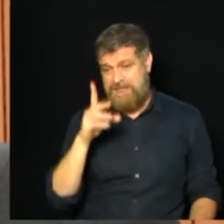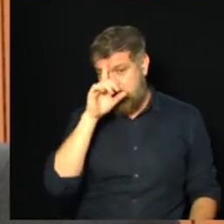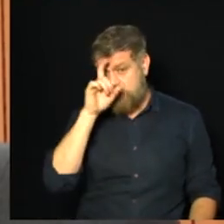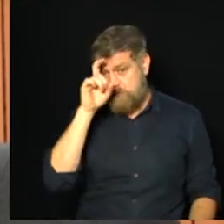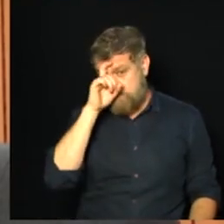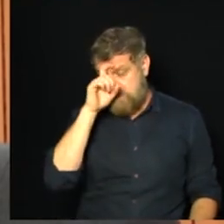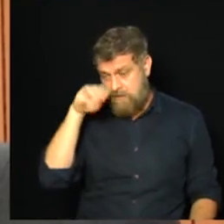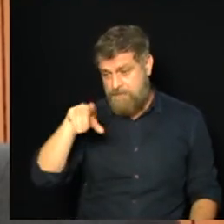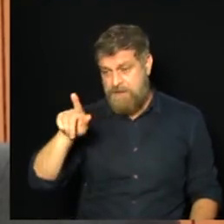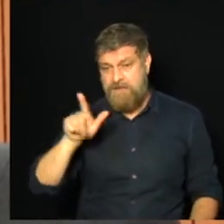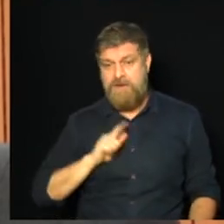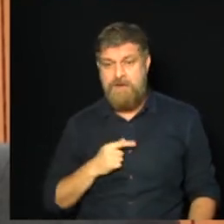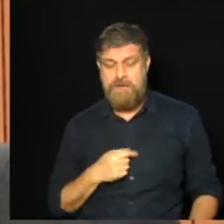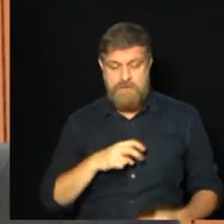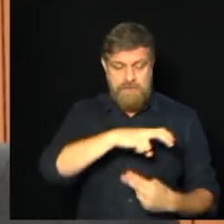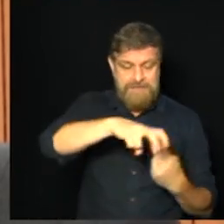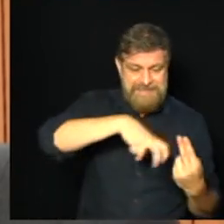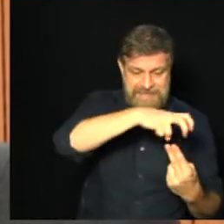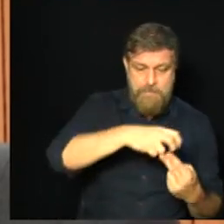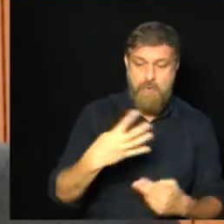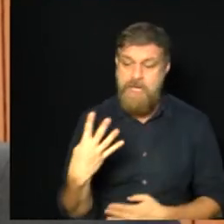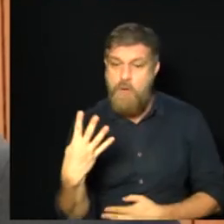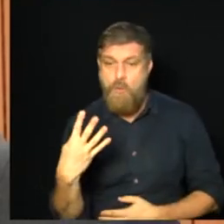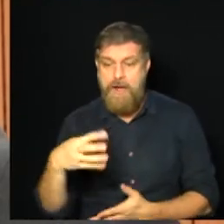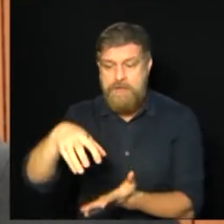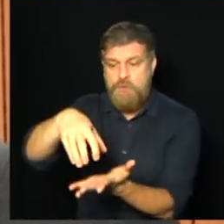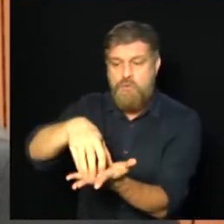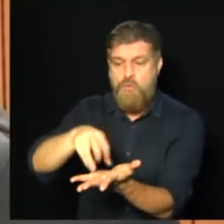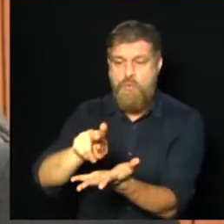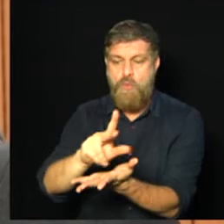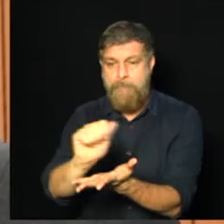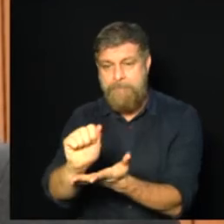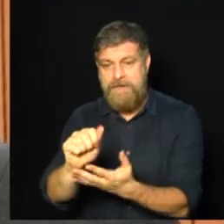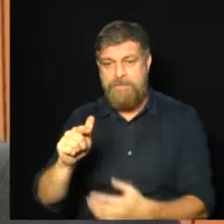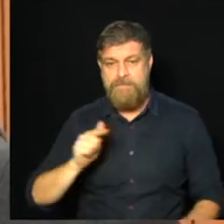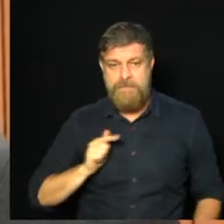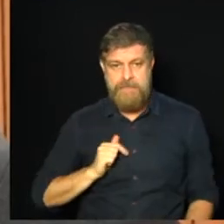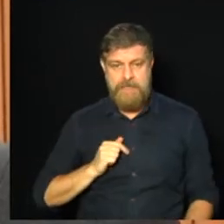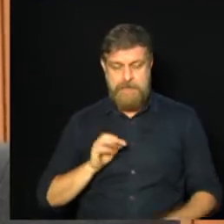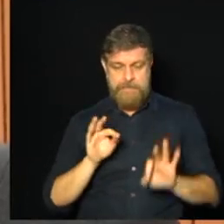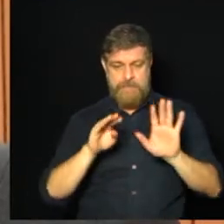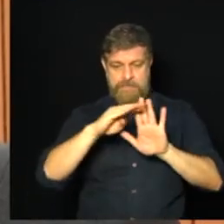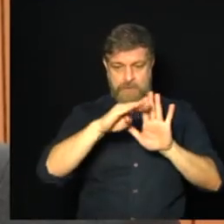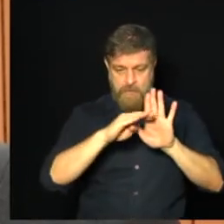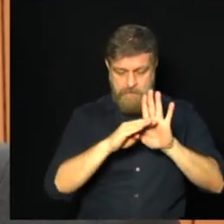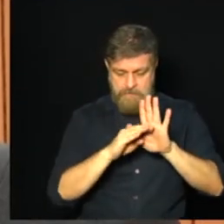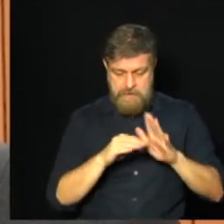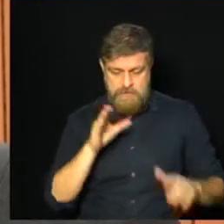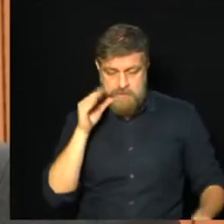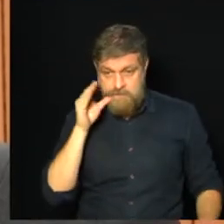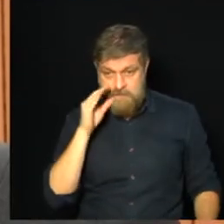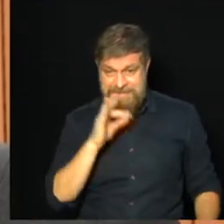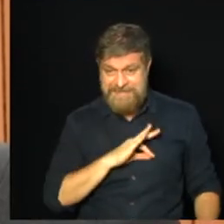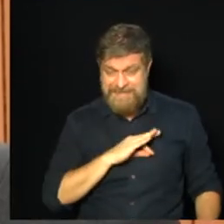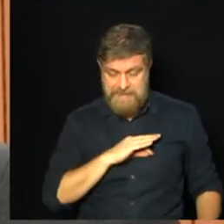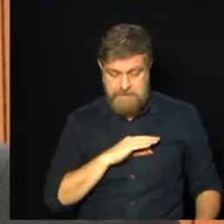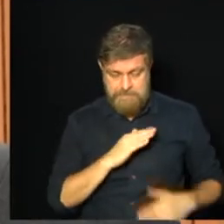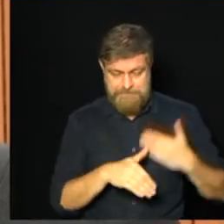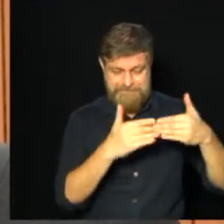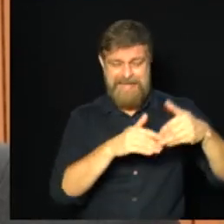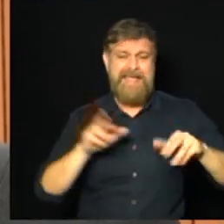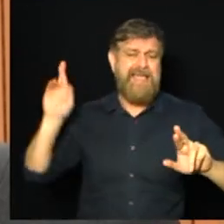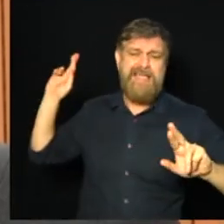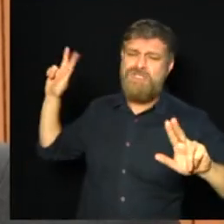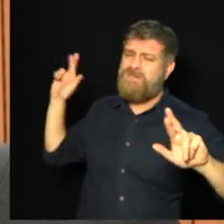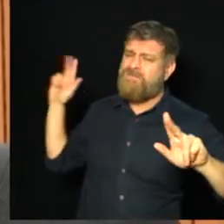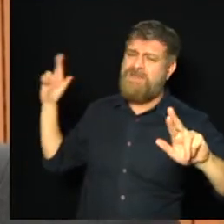4 UPAs e o SAMU. Então, essa dimensão, o plano de carga salário tem que abarcar tudo isso hoje, é outra coisa. E